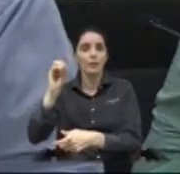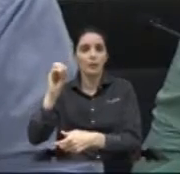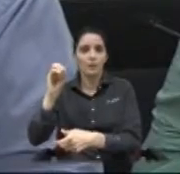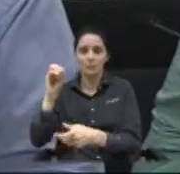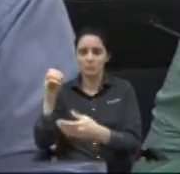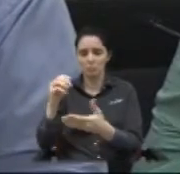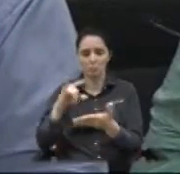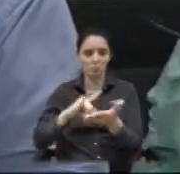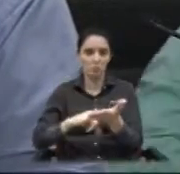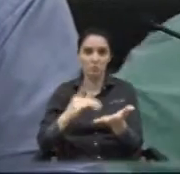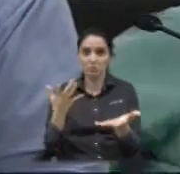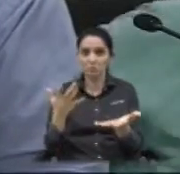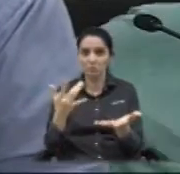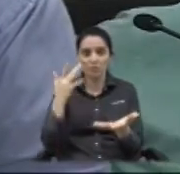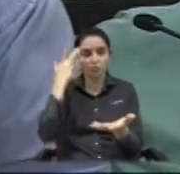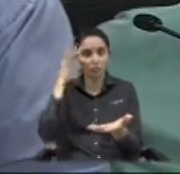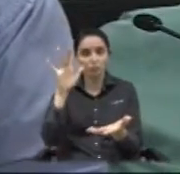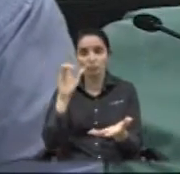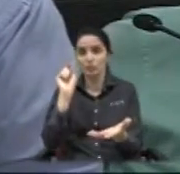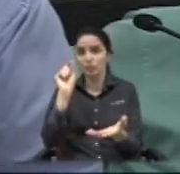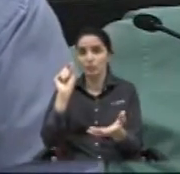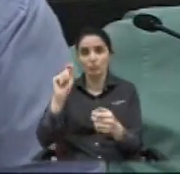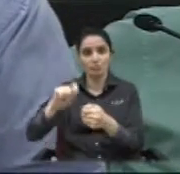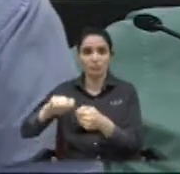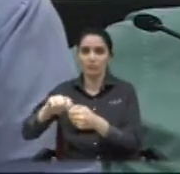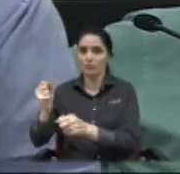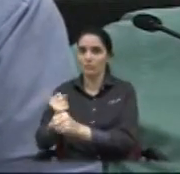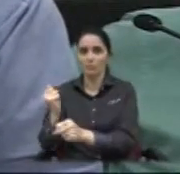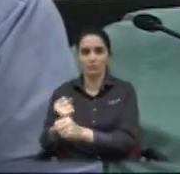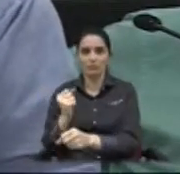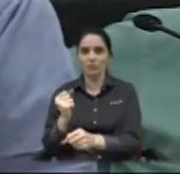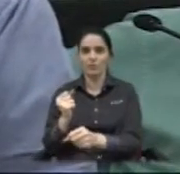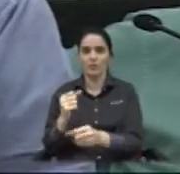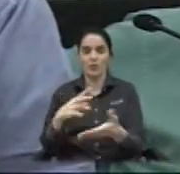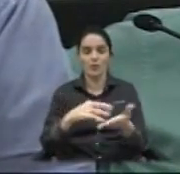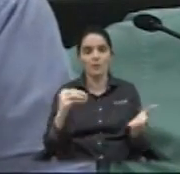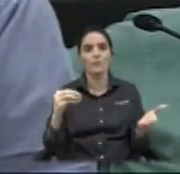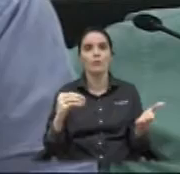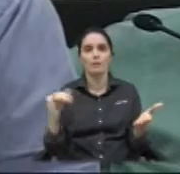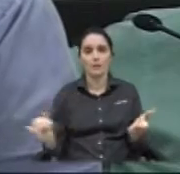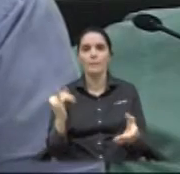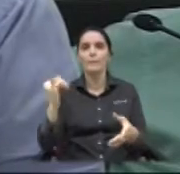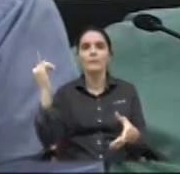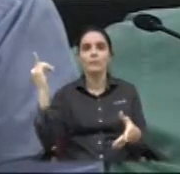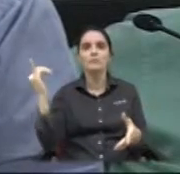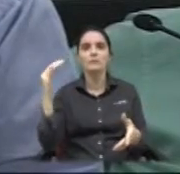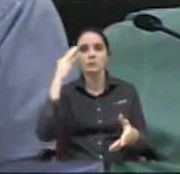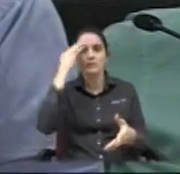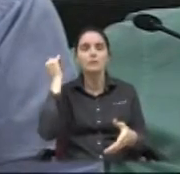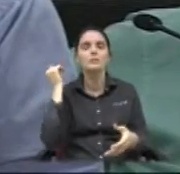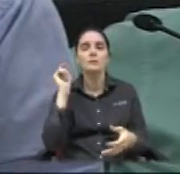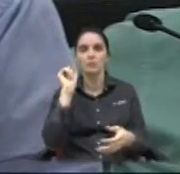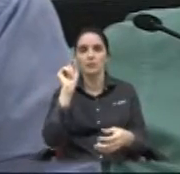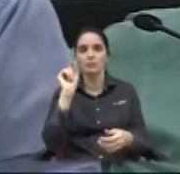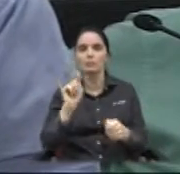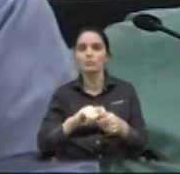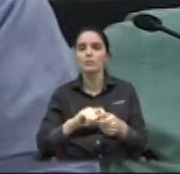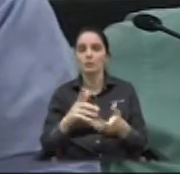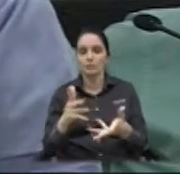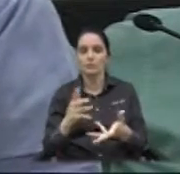sabe o que foi feito na obra? Então, uma sequência, um acompanhamento da obra feito através de fotos.